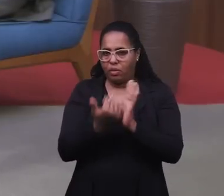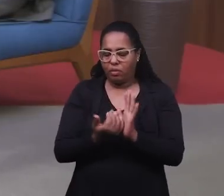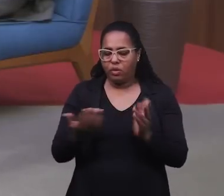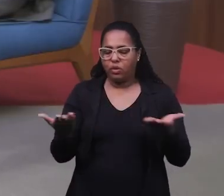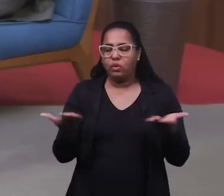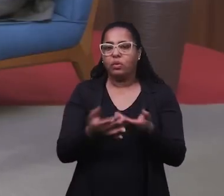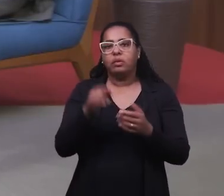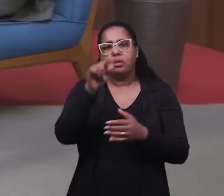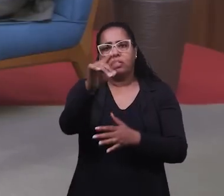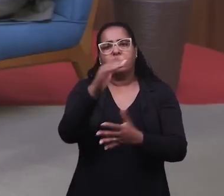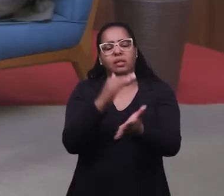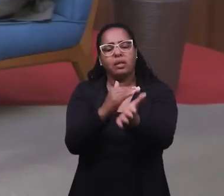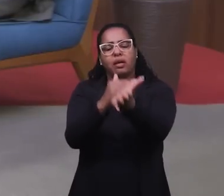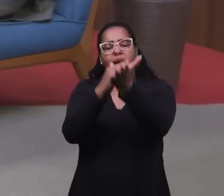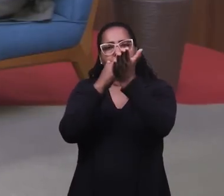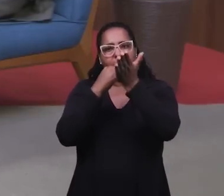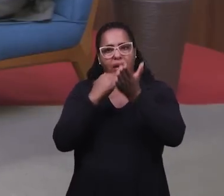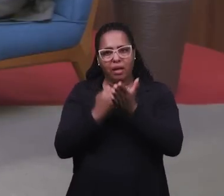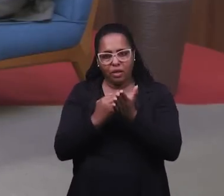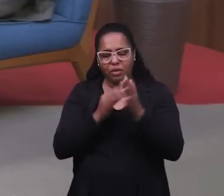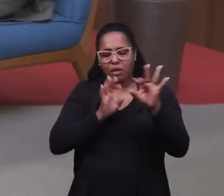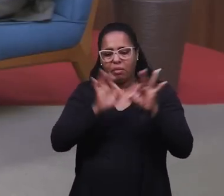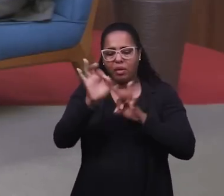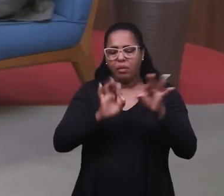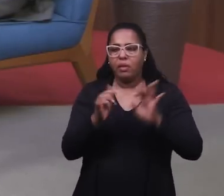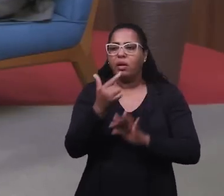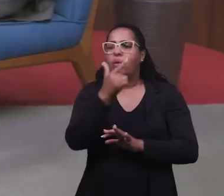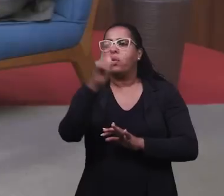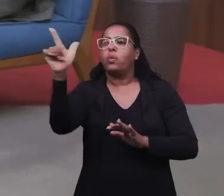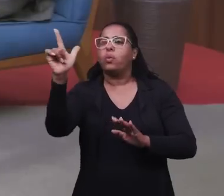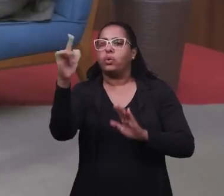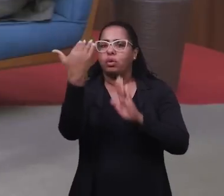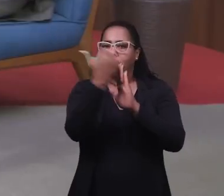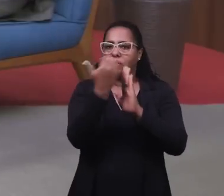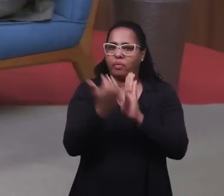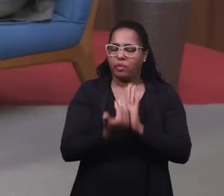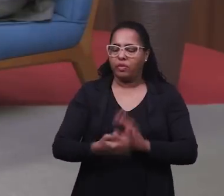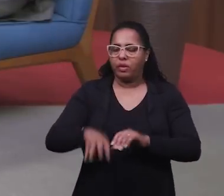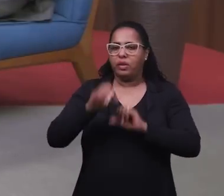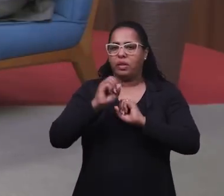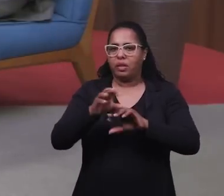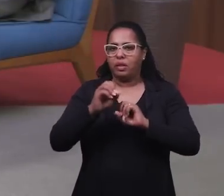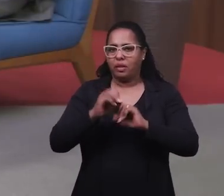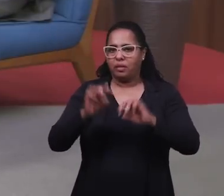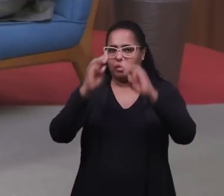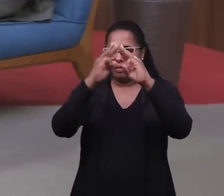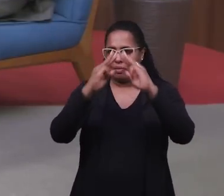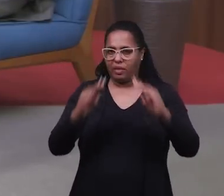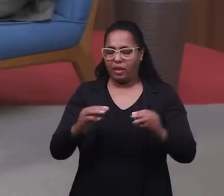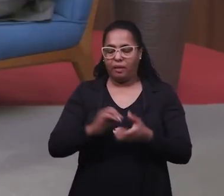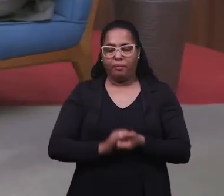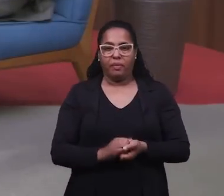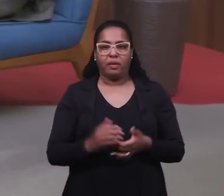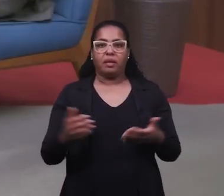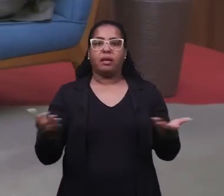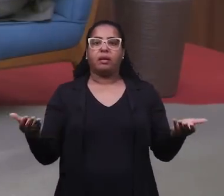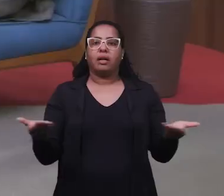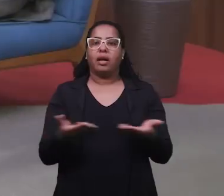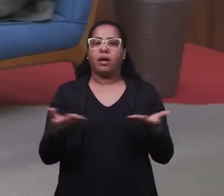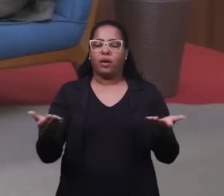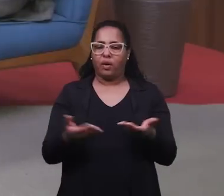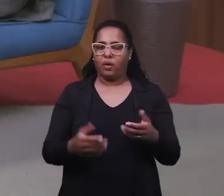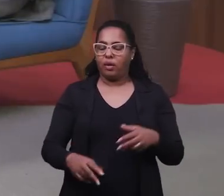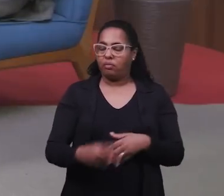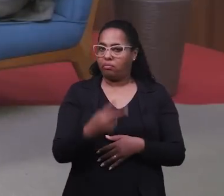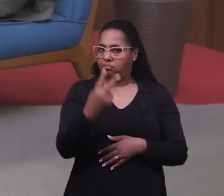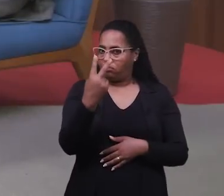especificamente, e você assim nos ajuda a fazer a próxima edição do quadro Lições do Manaim. E agora a gente vai